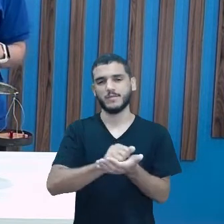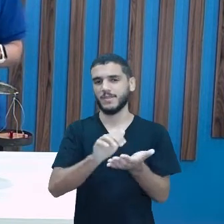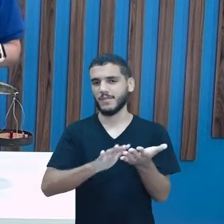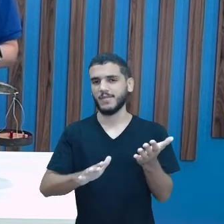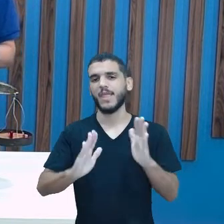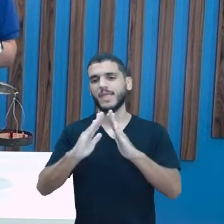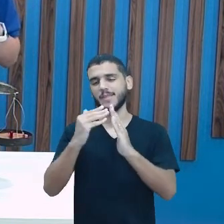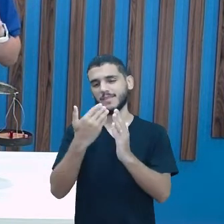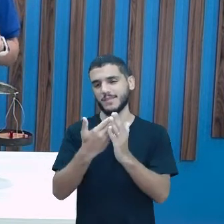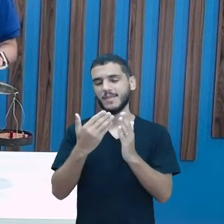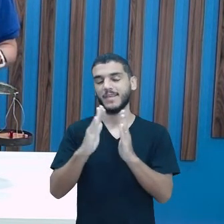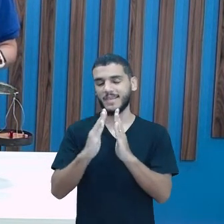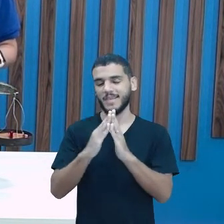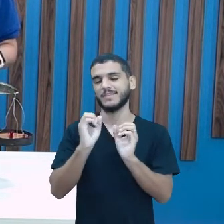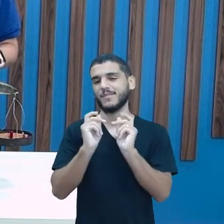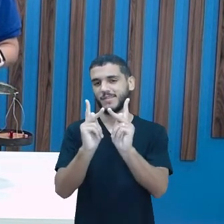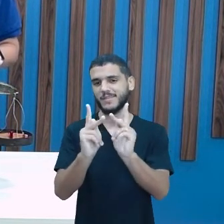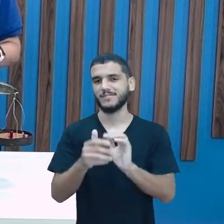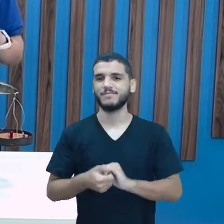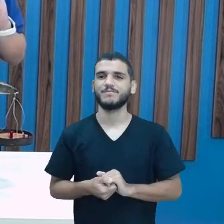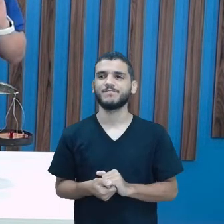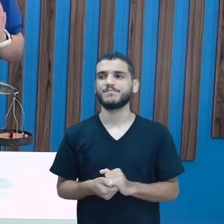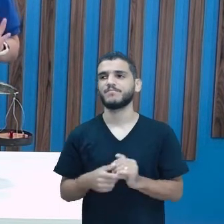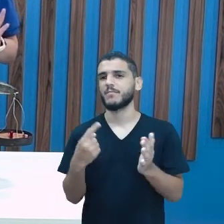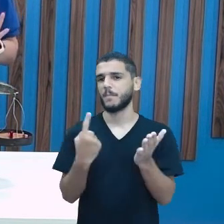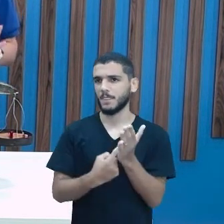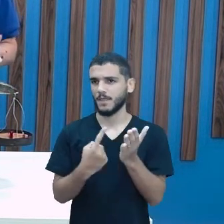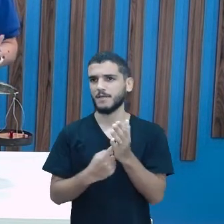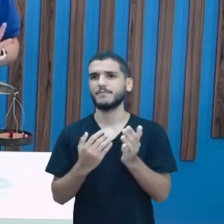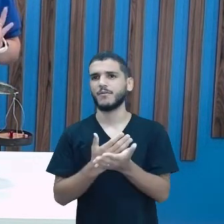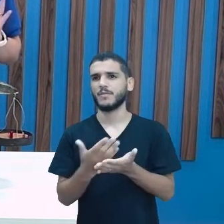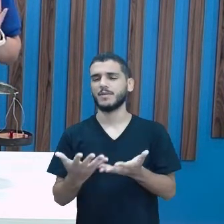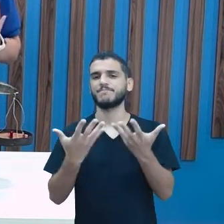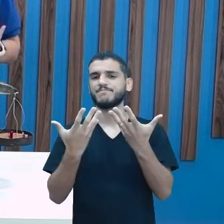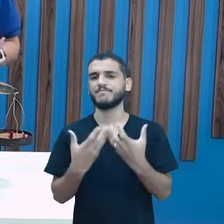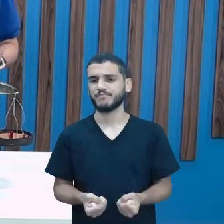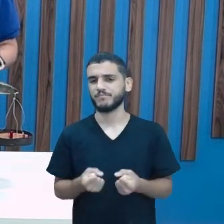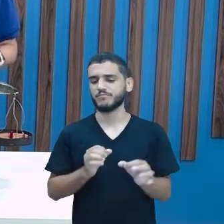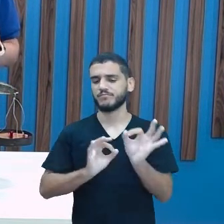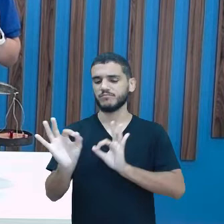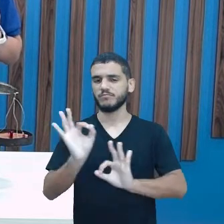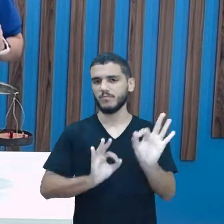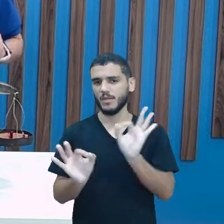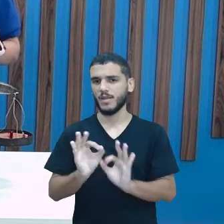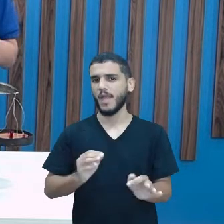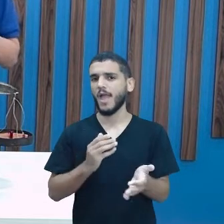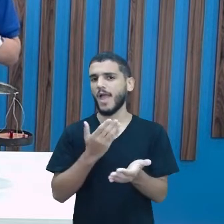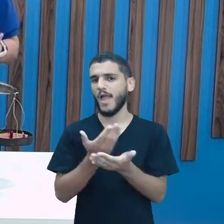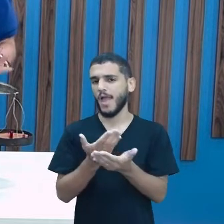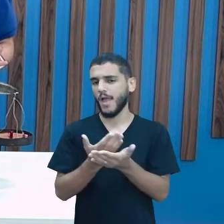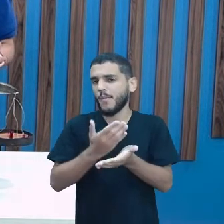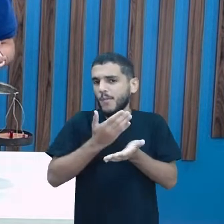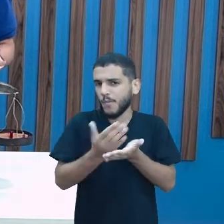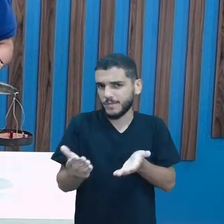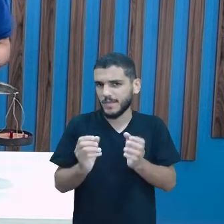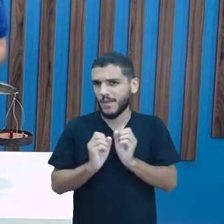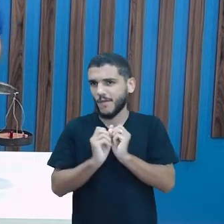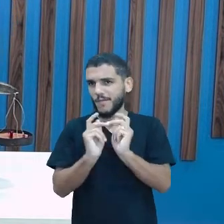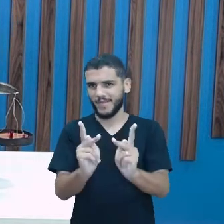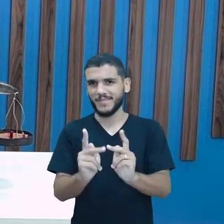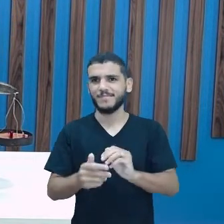casa, ok? Combinado? Então, vamos lá, se organiza que a aula já vai